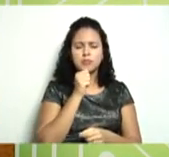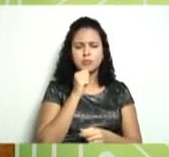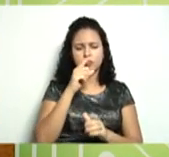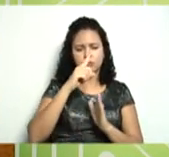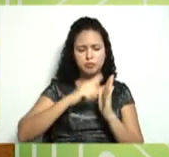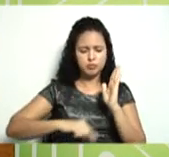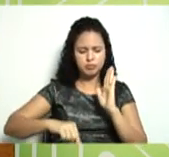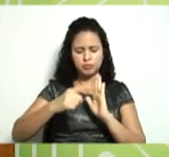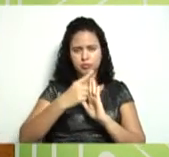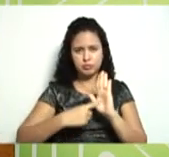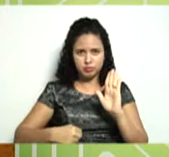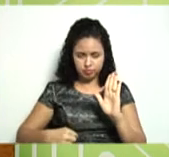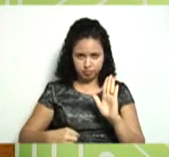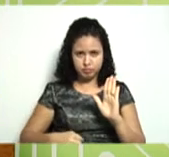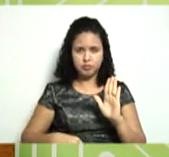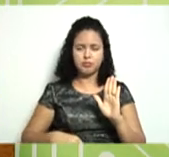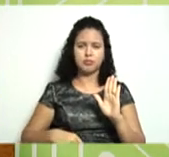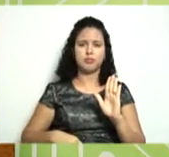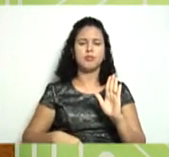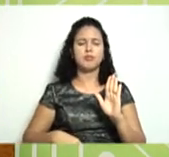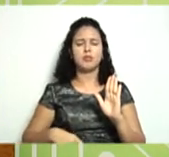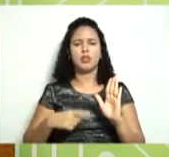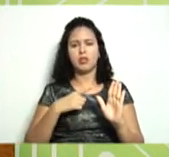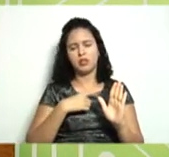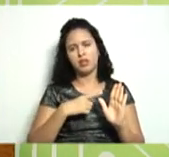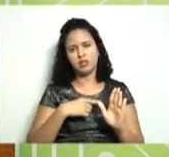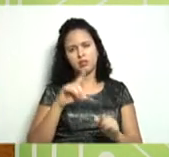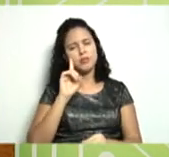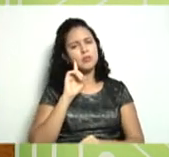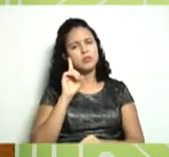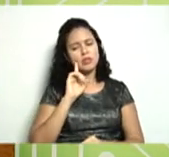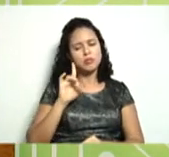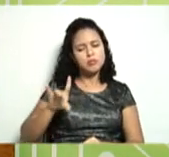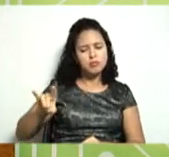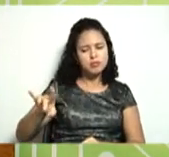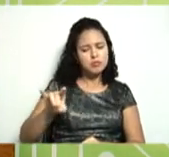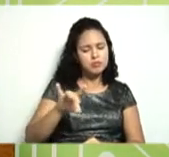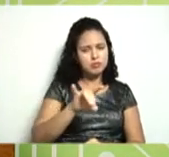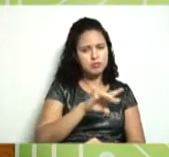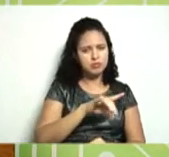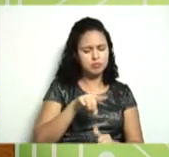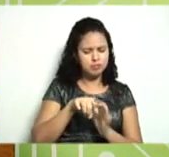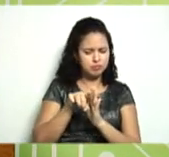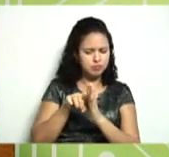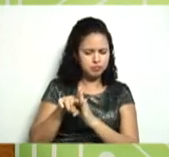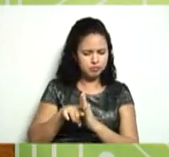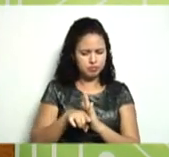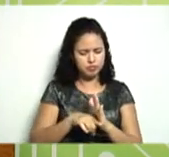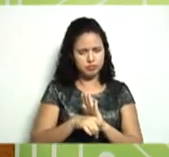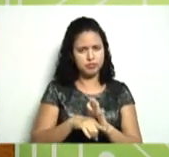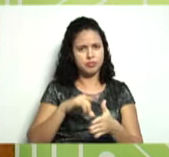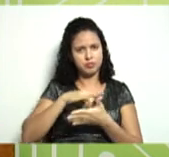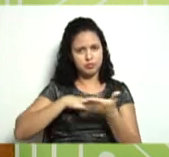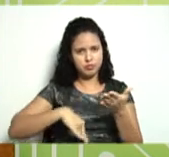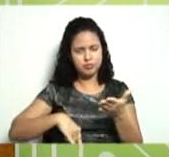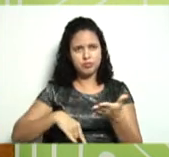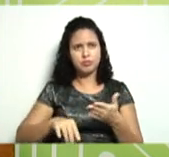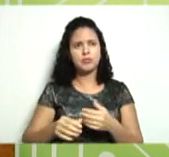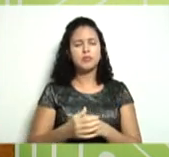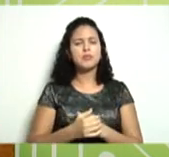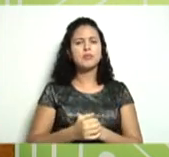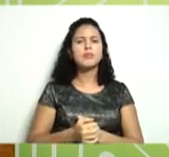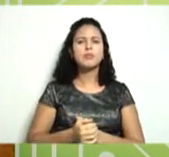estatuto. Para que não haja essa nulidade, então tem esse prazo para que cada órgão verifique as documentações recebidas.